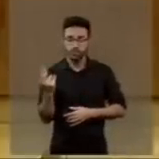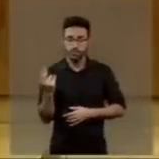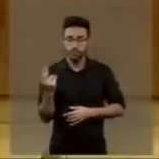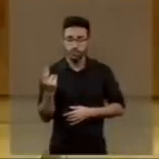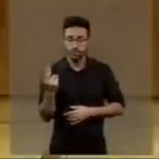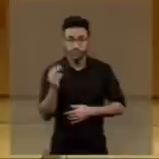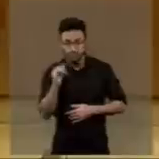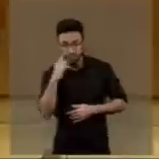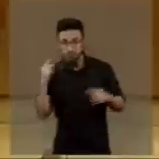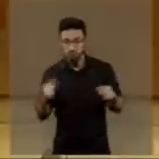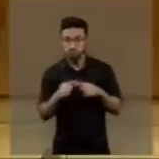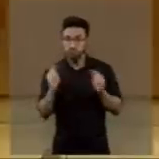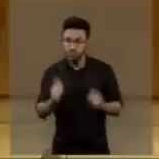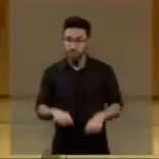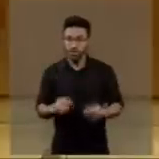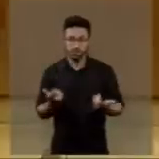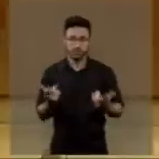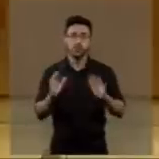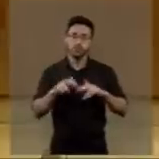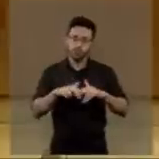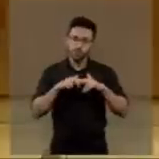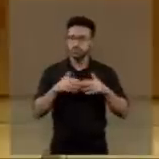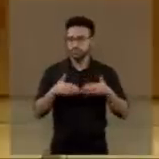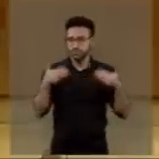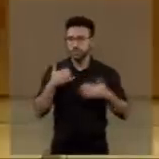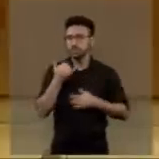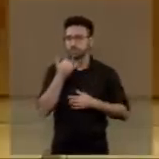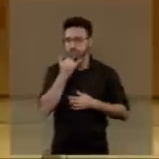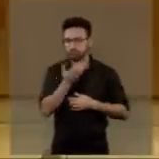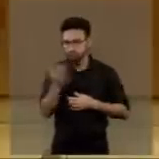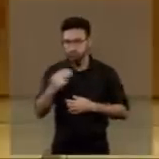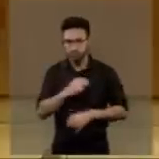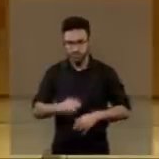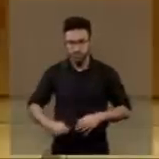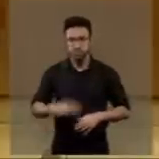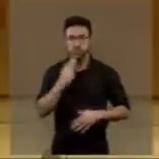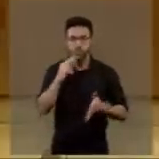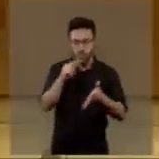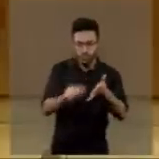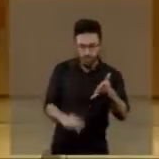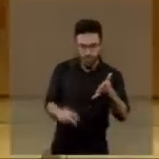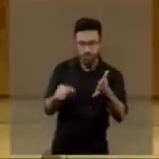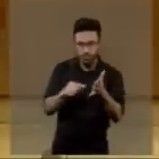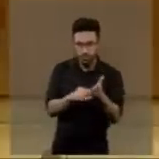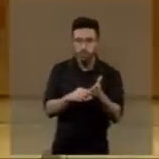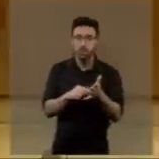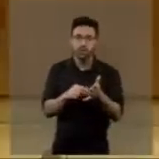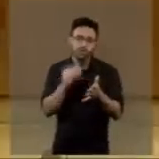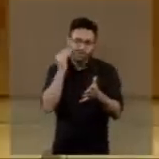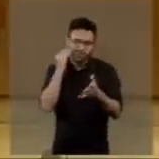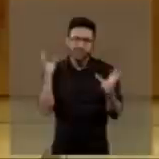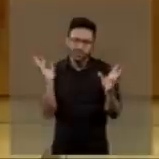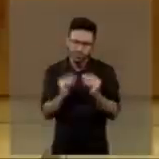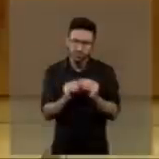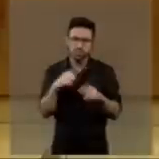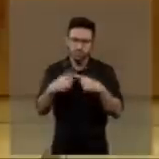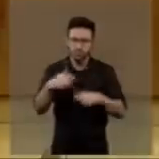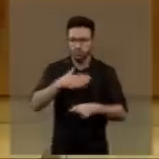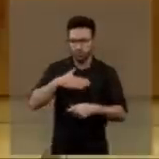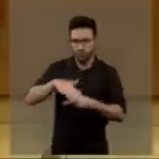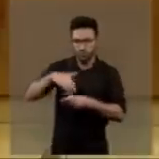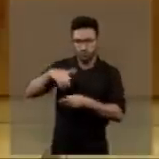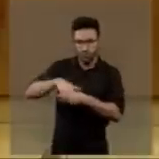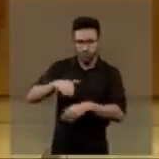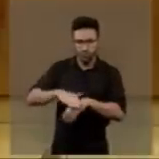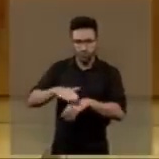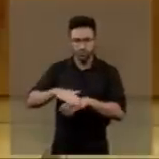E, portanto, vou me permitir e peço licença aos senhores ministros para fazer a leitura inicial e tentarei resumir na leitura do voto.